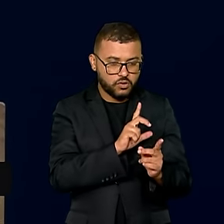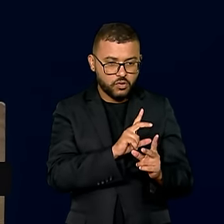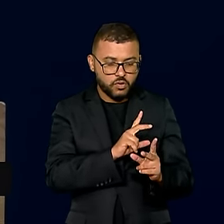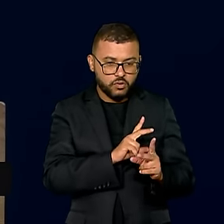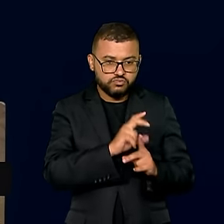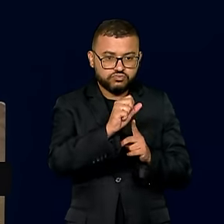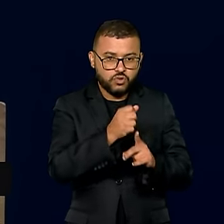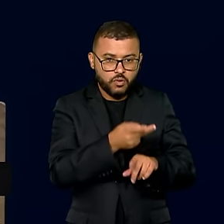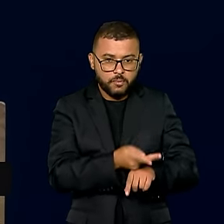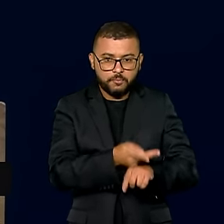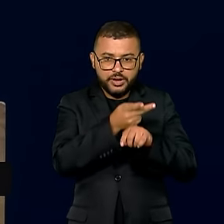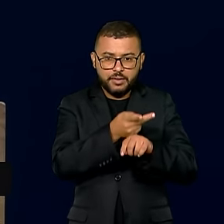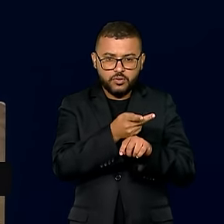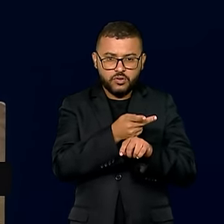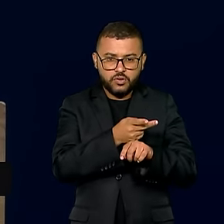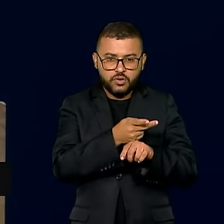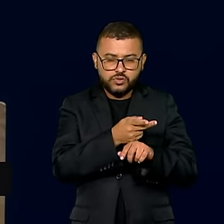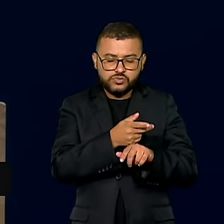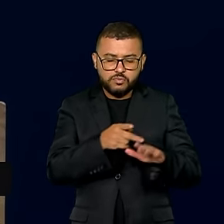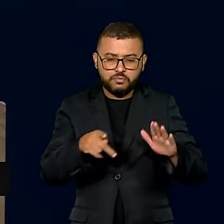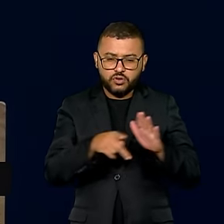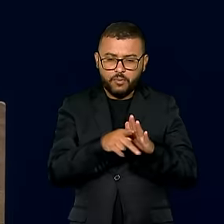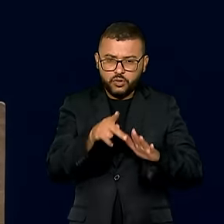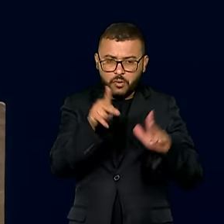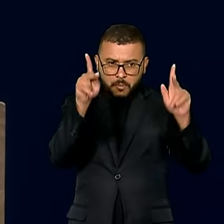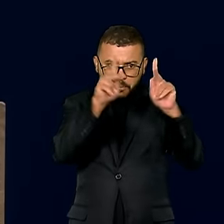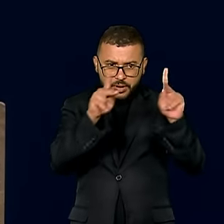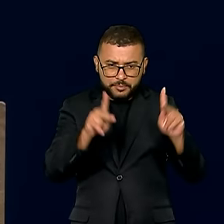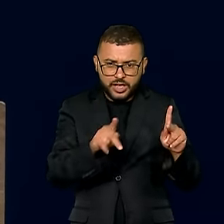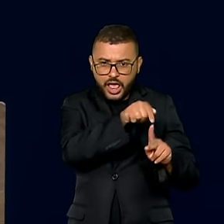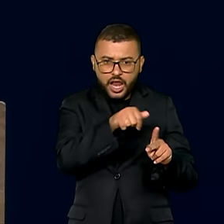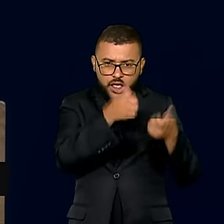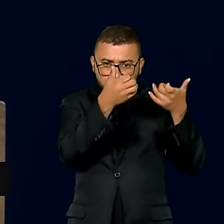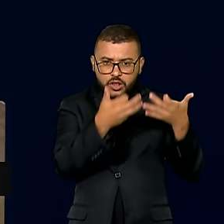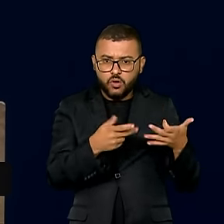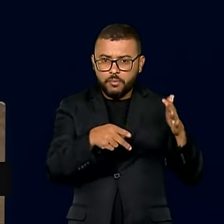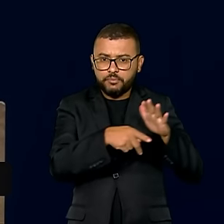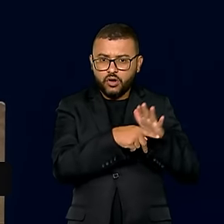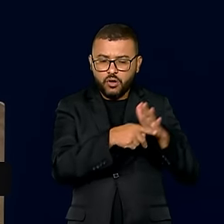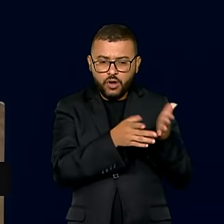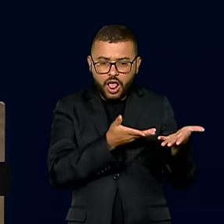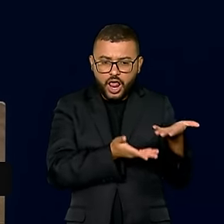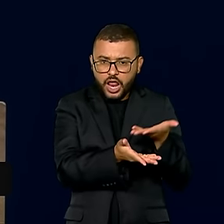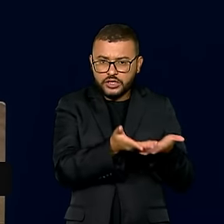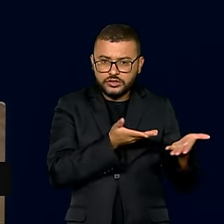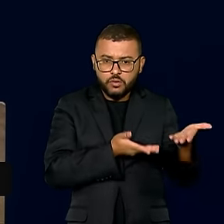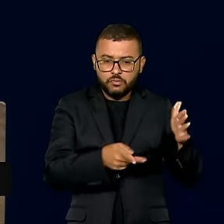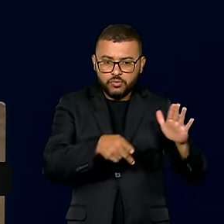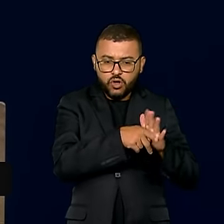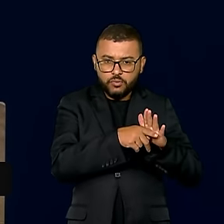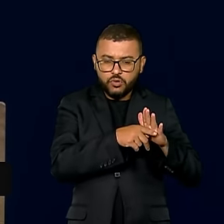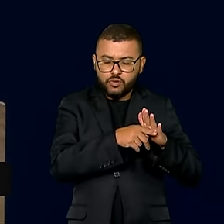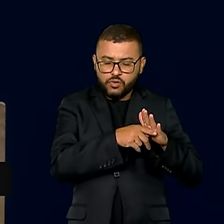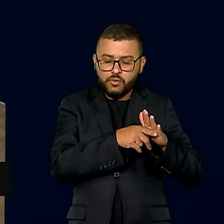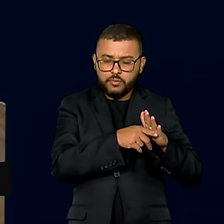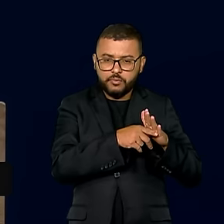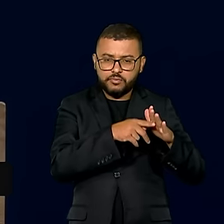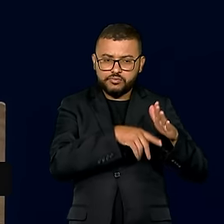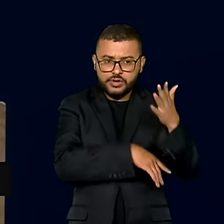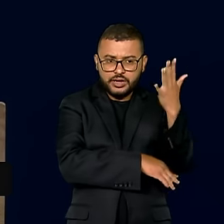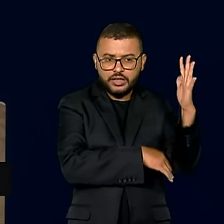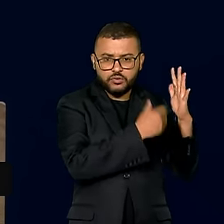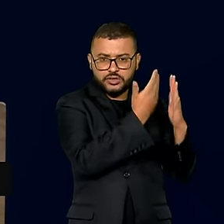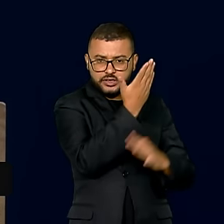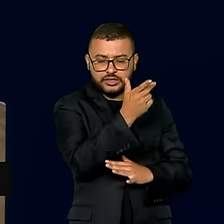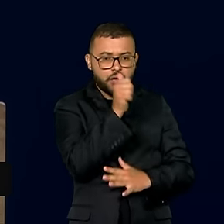Paz, sintetizou bem o dilema da humanidade em sua relação com a natureza. Disse